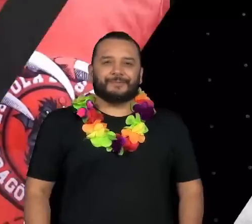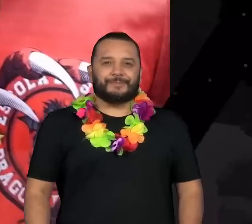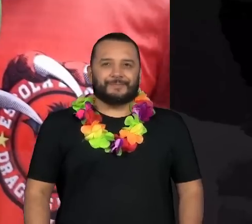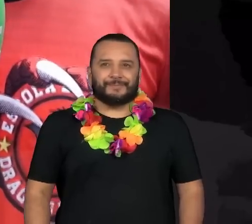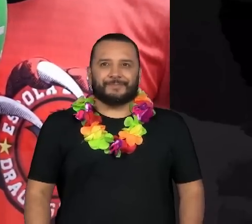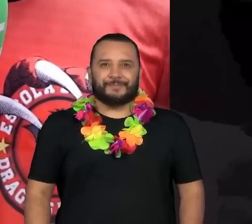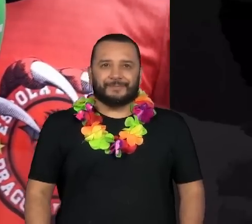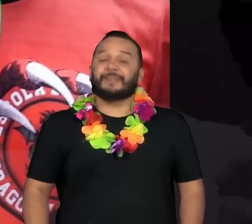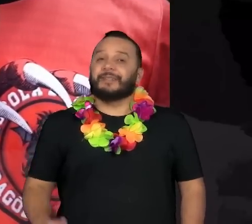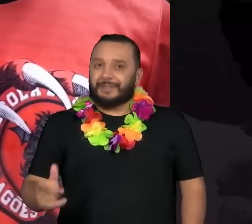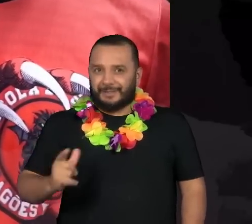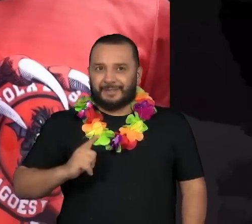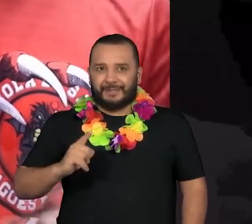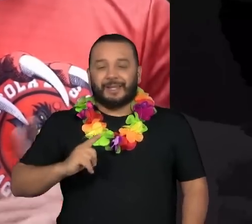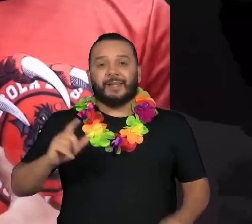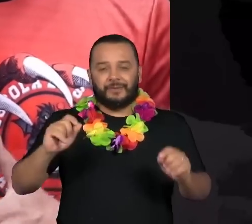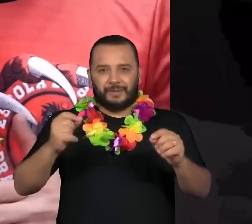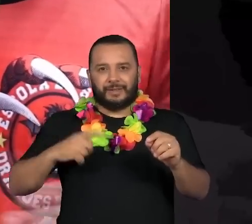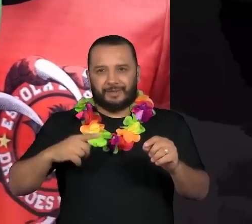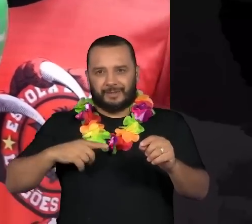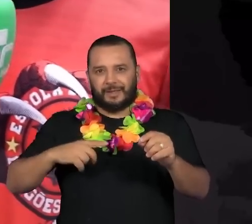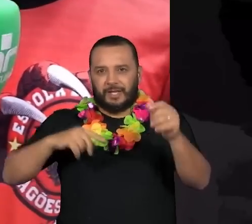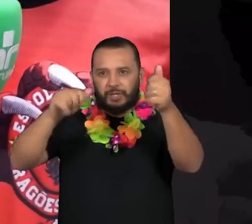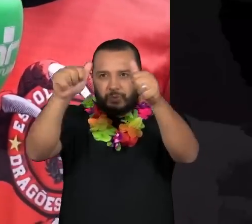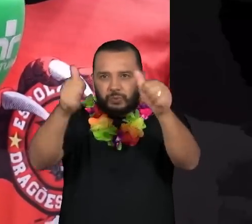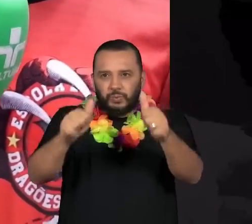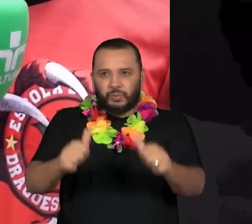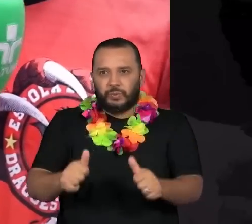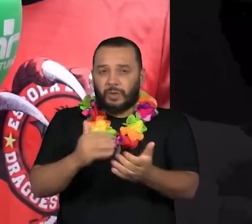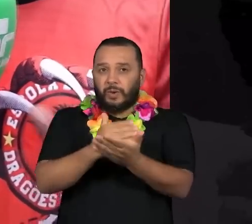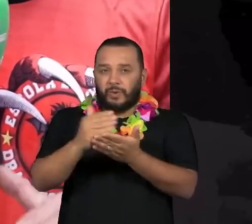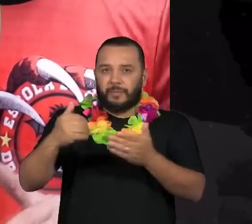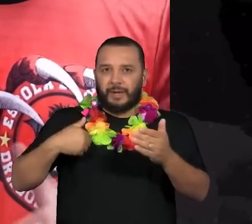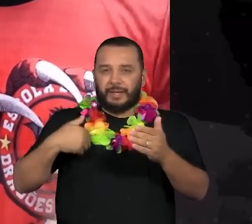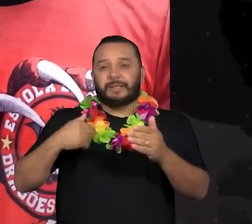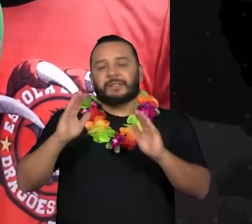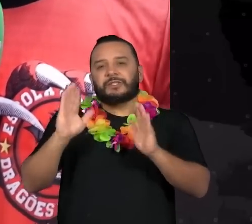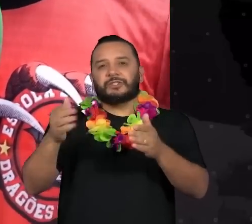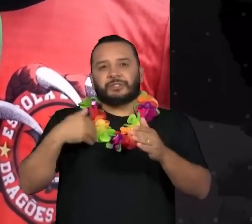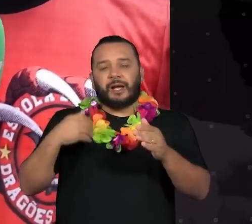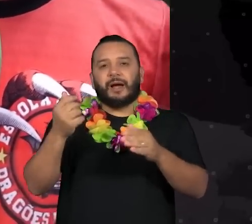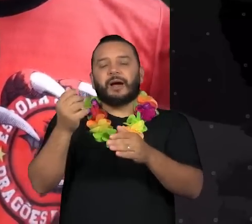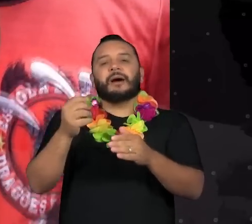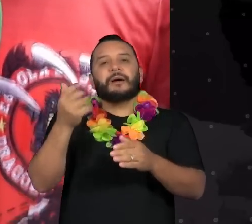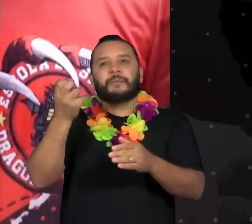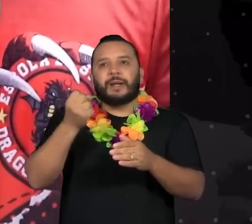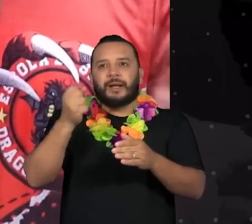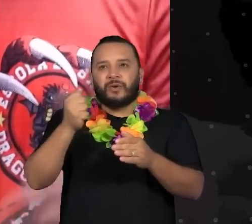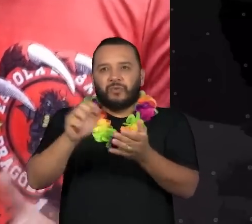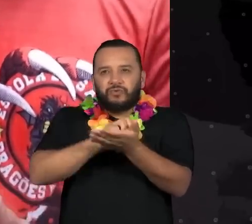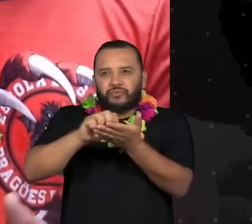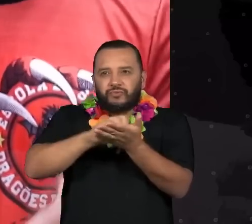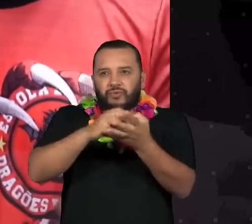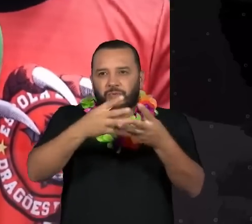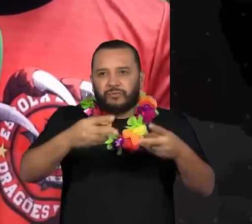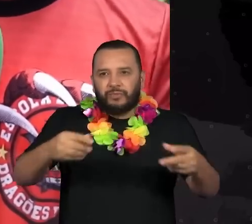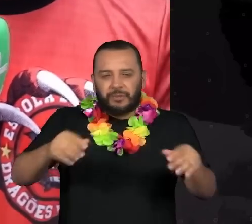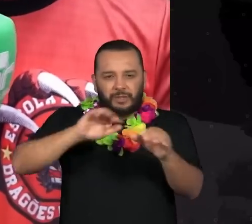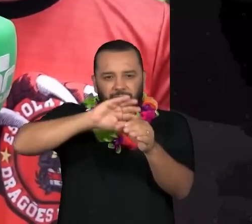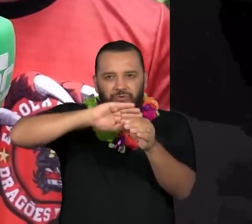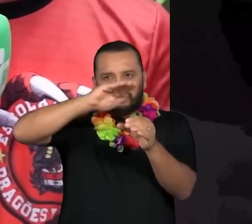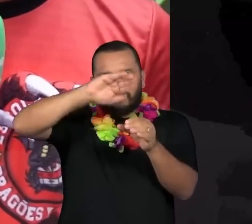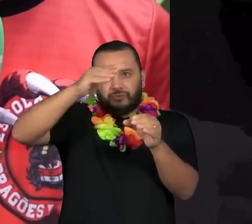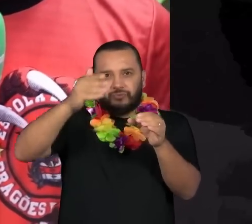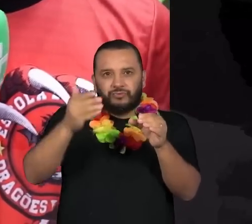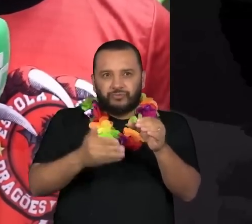Aí temos a parte de escultura, que começa no isopor, a pastelação, que é o empapelamento da escultura, a parte de ferragem